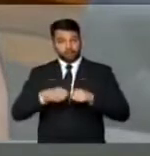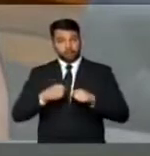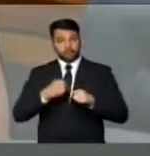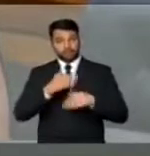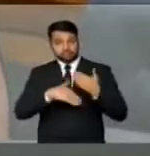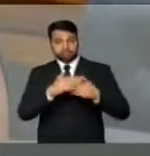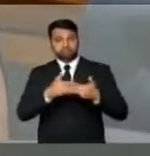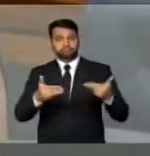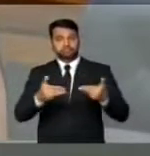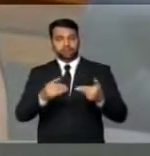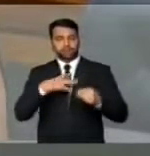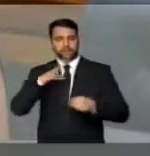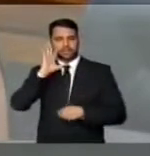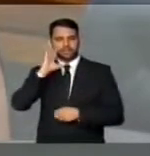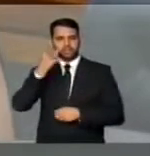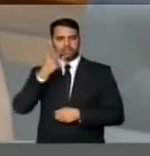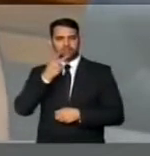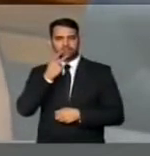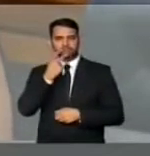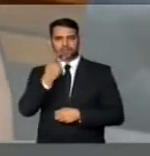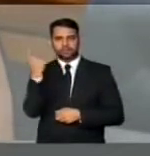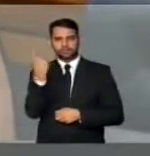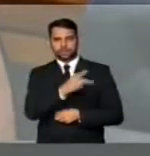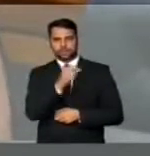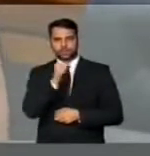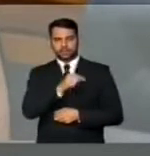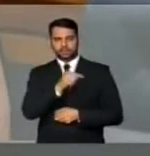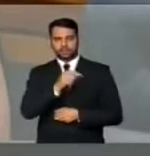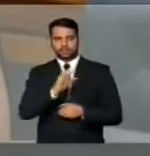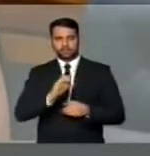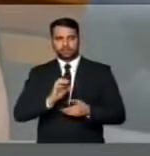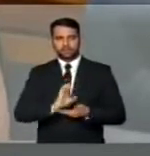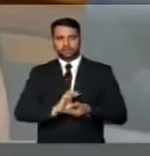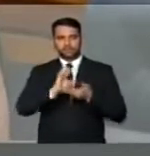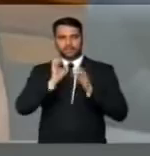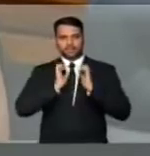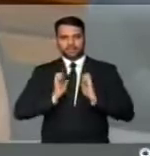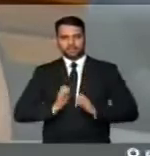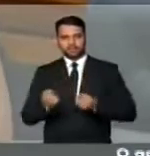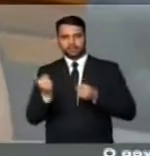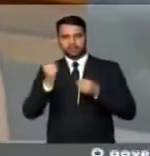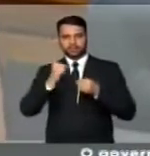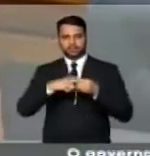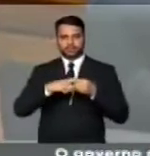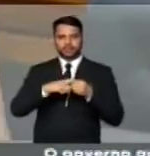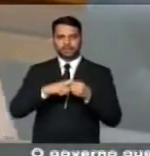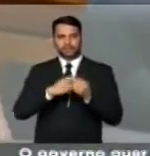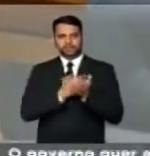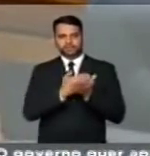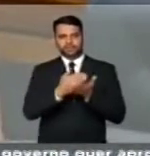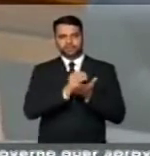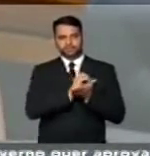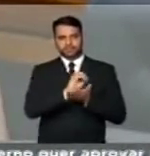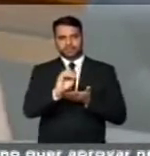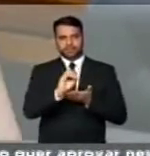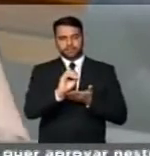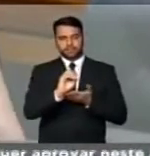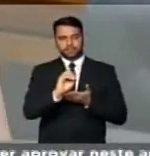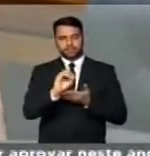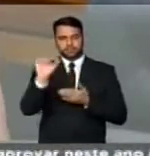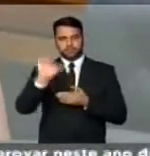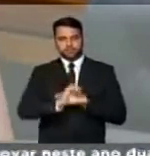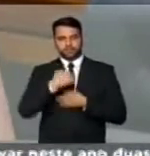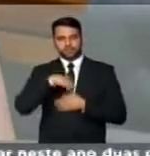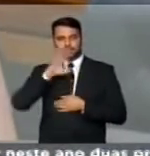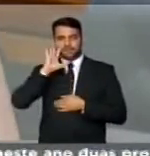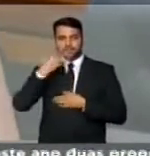caminhar. Com uma decisão proferida por ele, o Conselho de Ética agora vai voltar à estaca zero. E o pior, uma